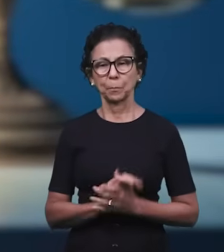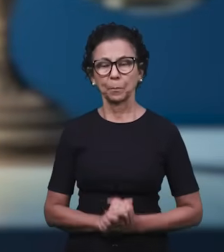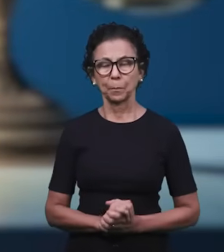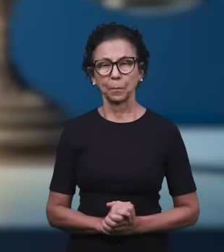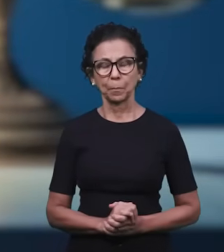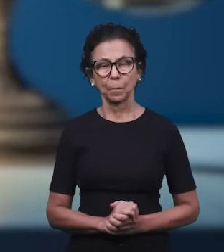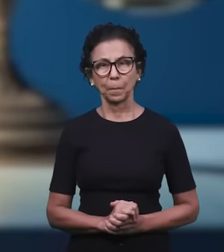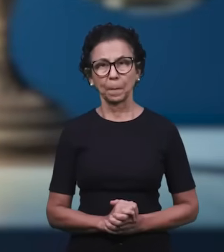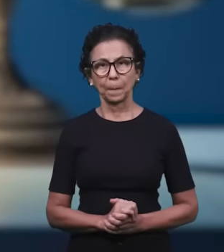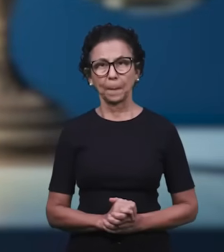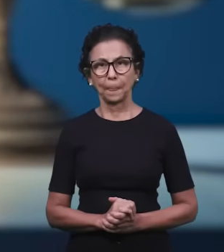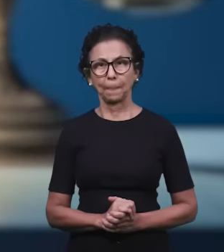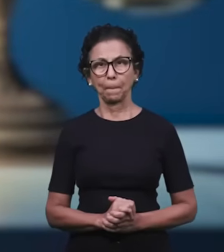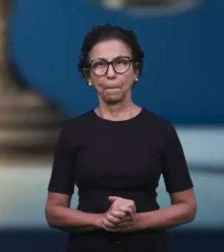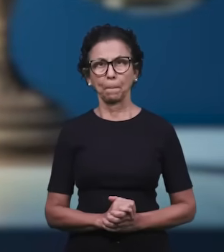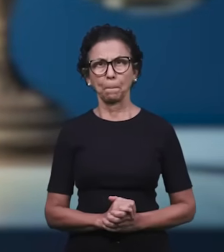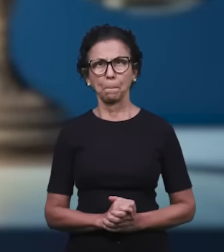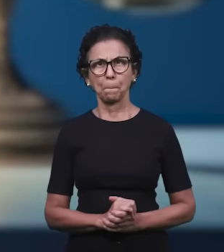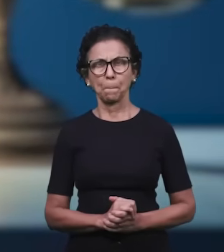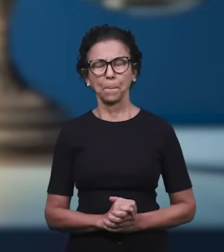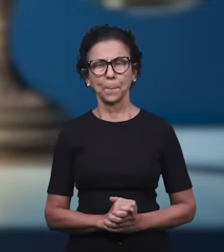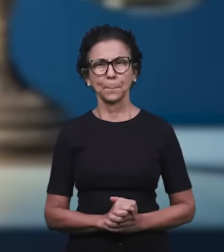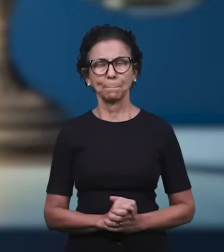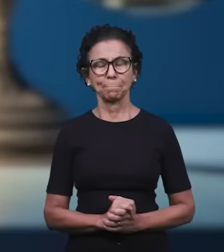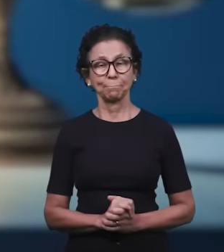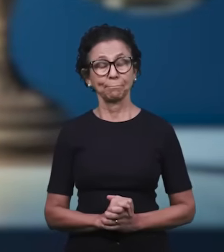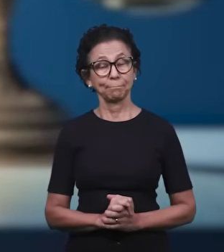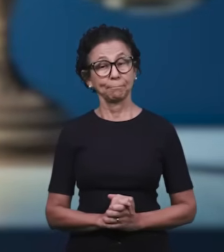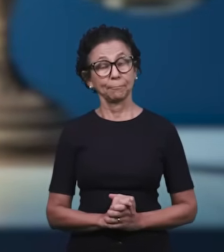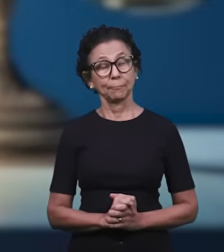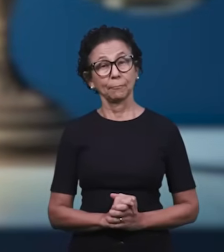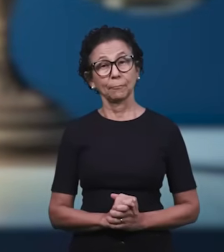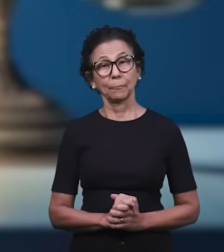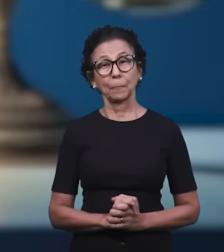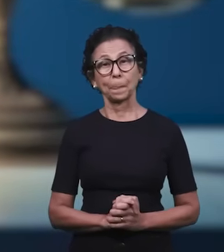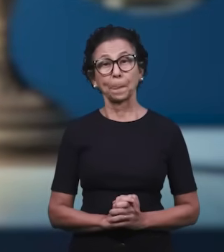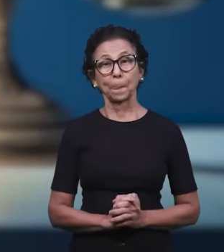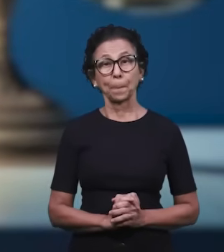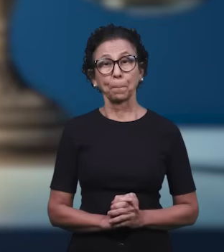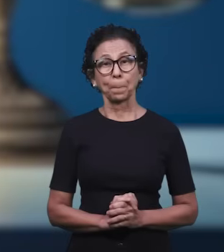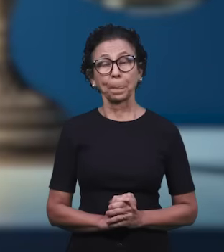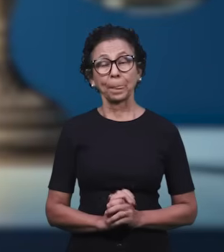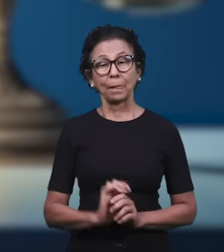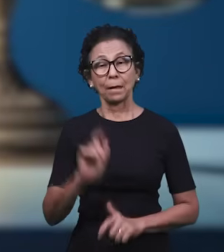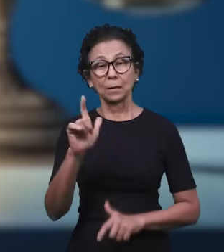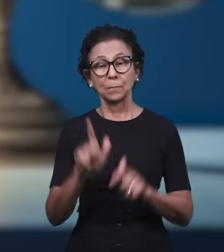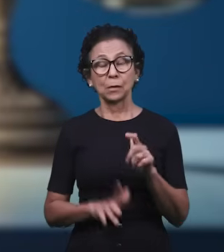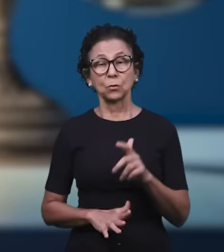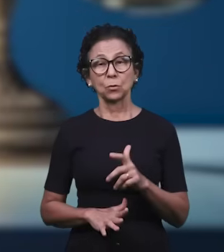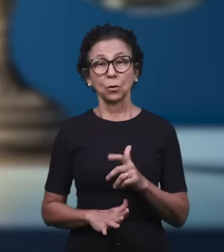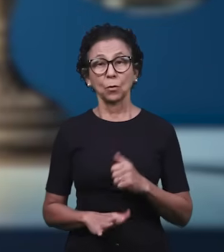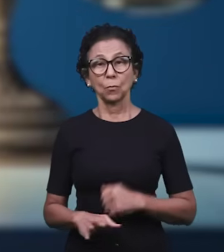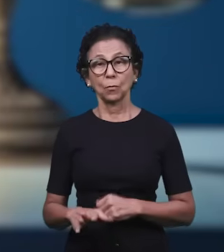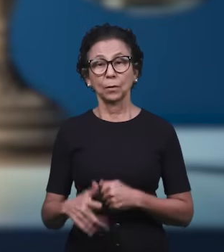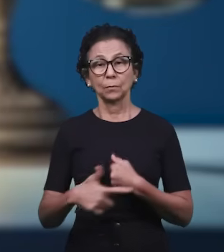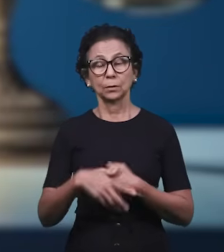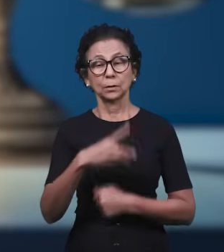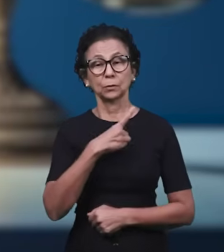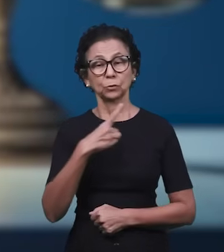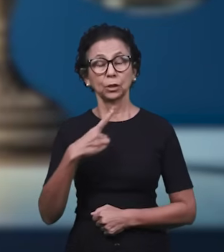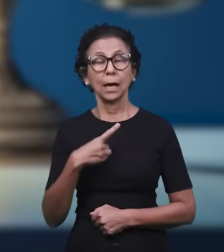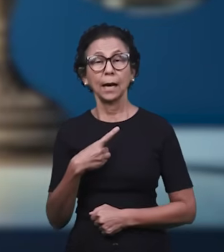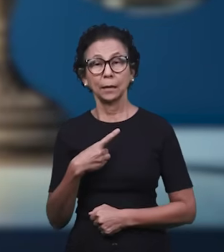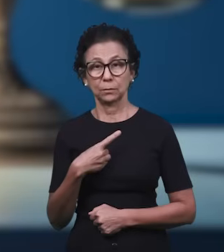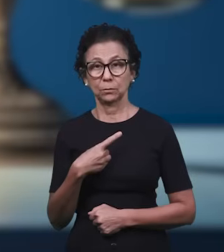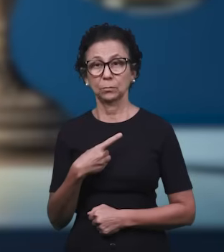Timóteo 3,13, porque os que servirem bem como diácono adquirirão para si uma boa